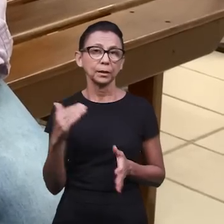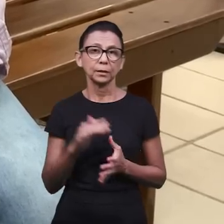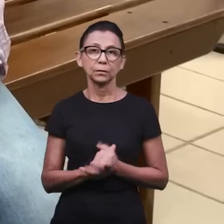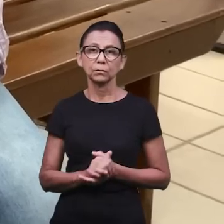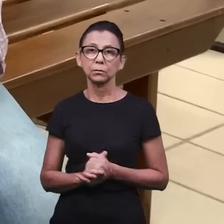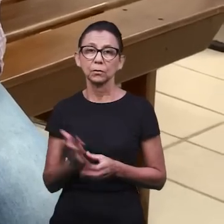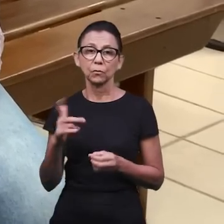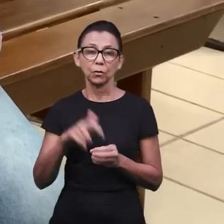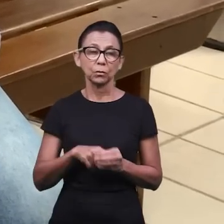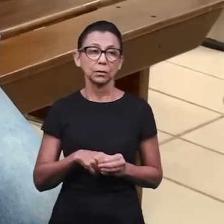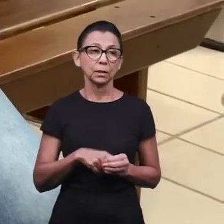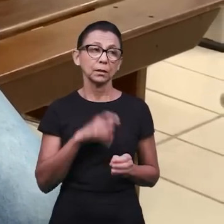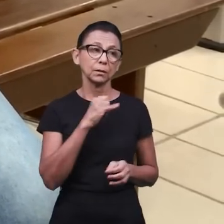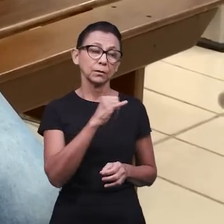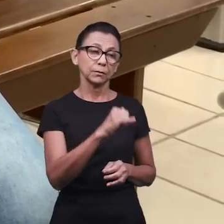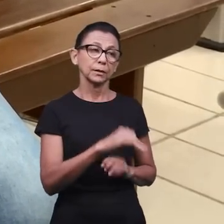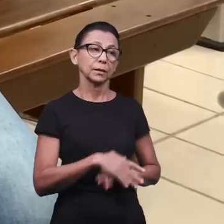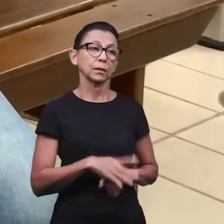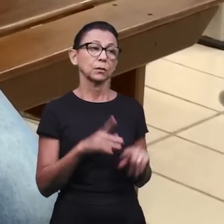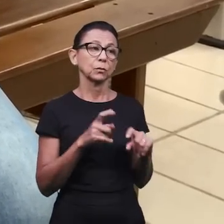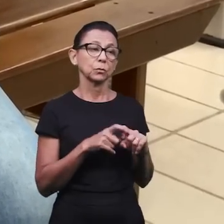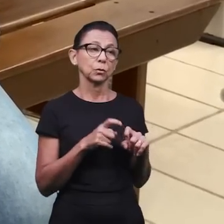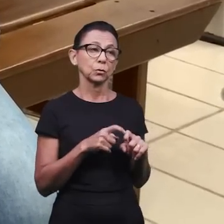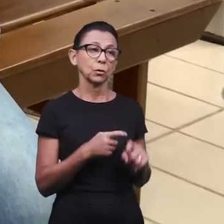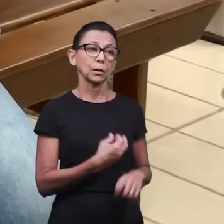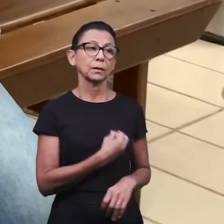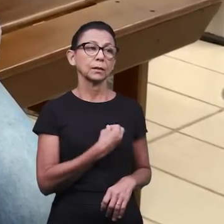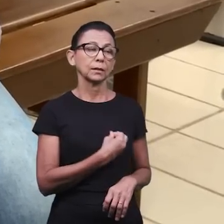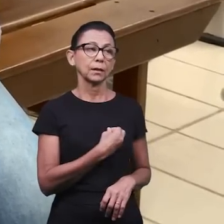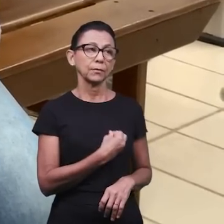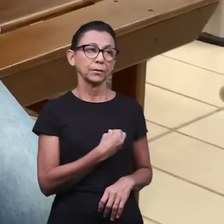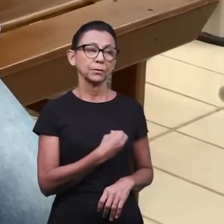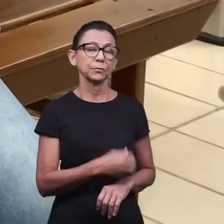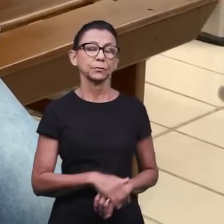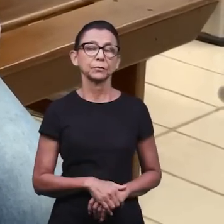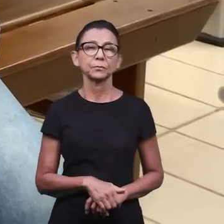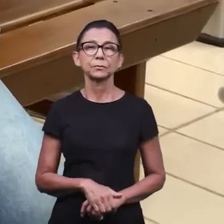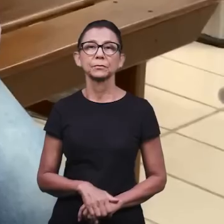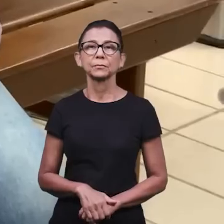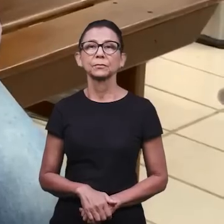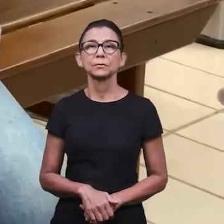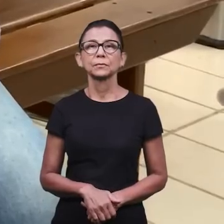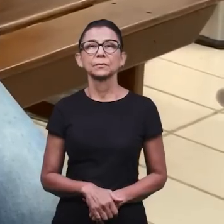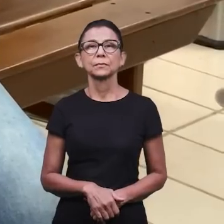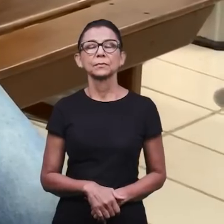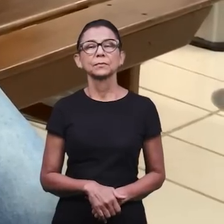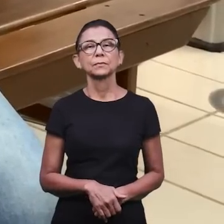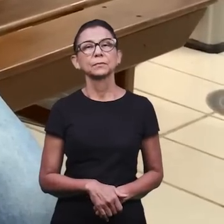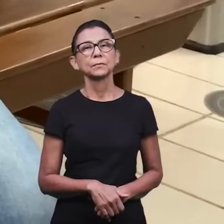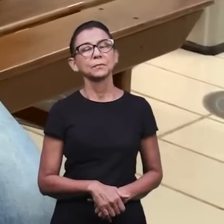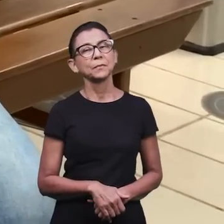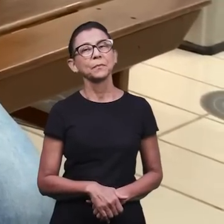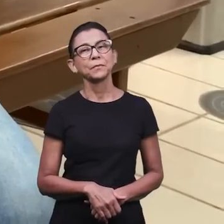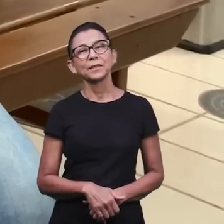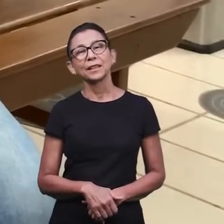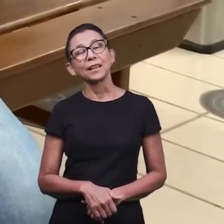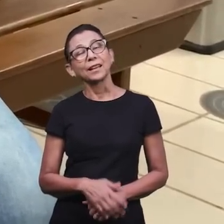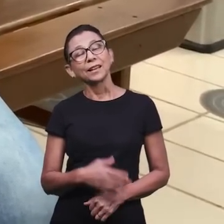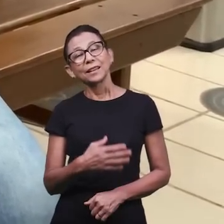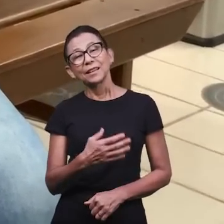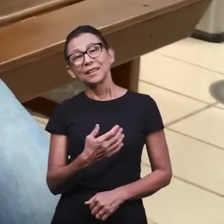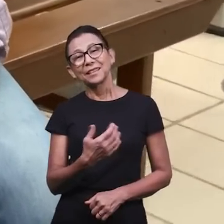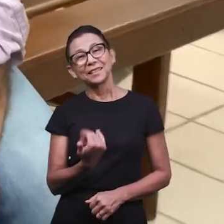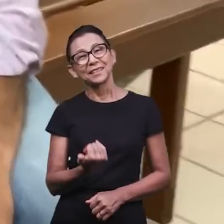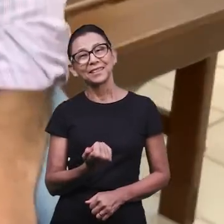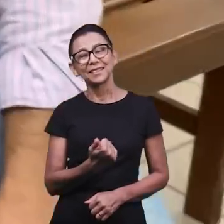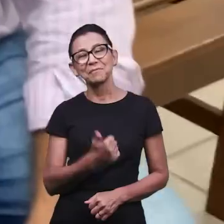milagre. E no hospital, eu sou conhecida como a mãe do bebê milagre. E aqui tá